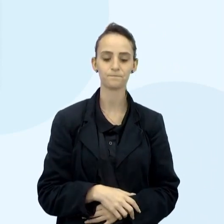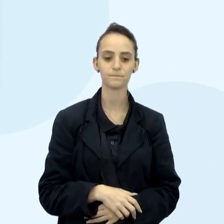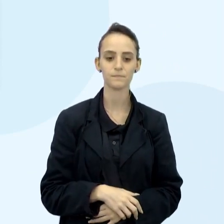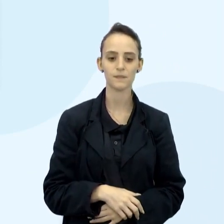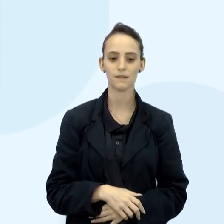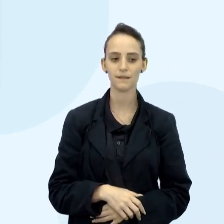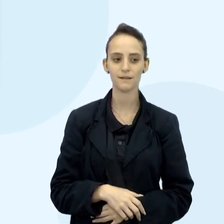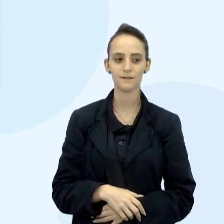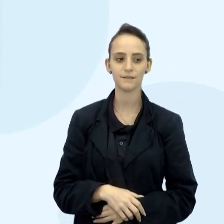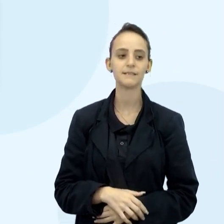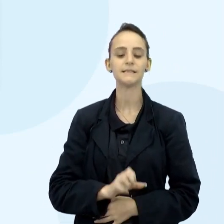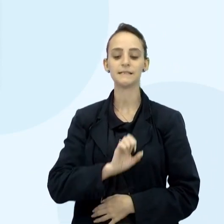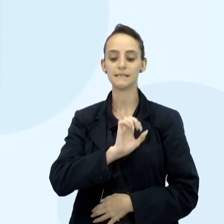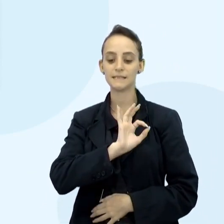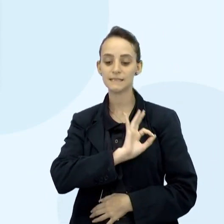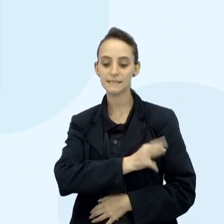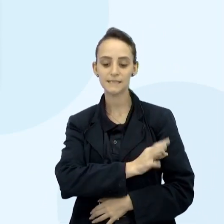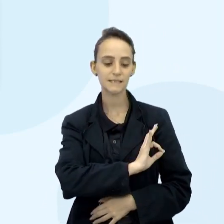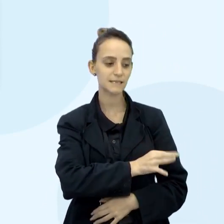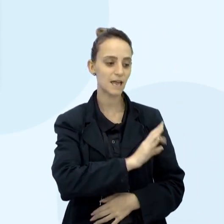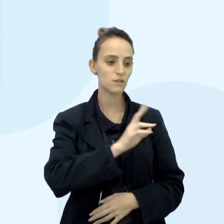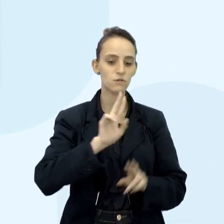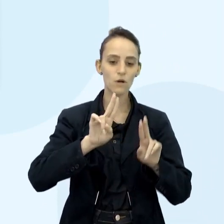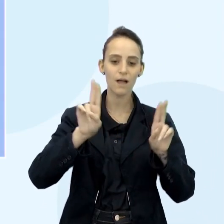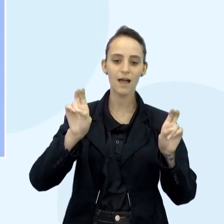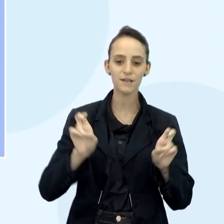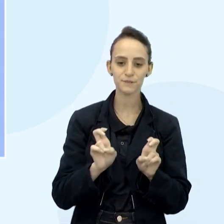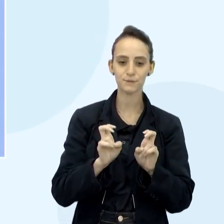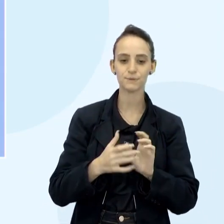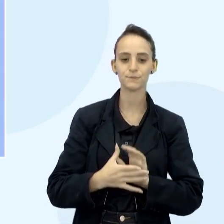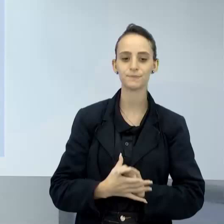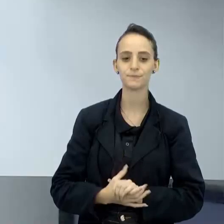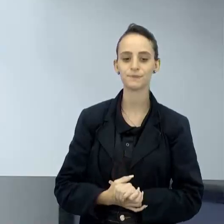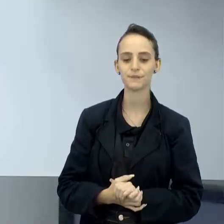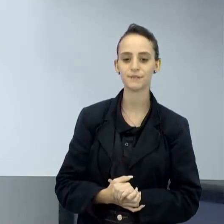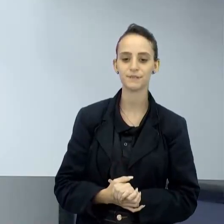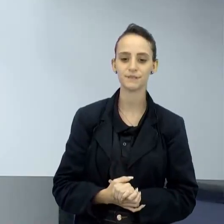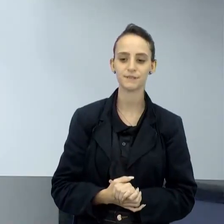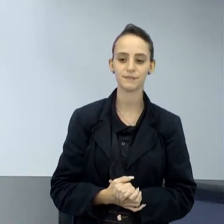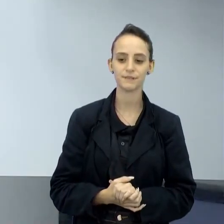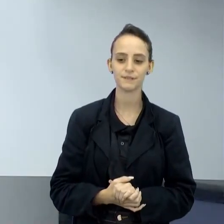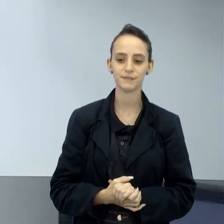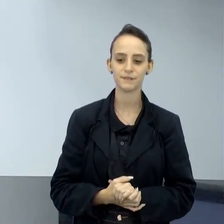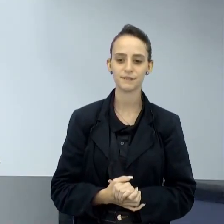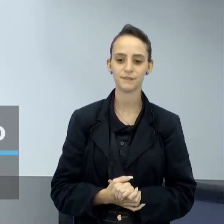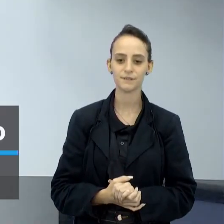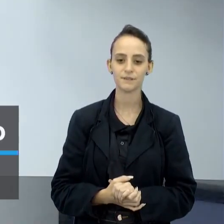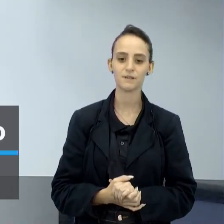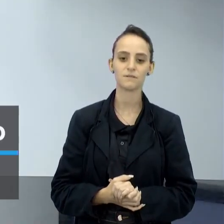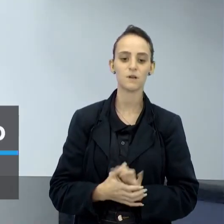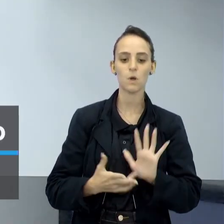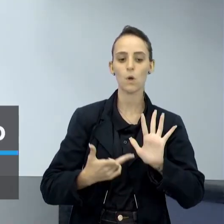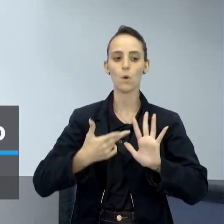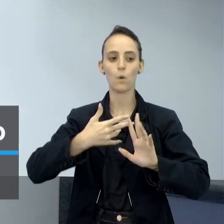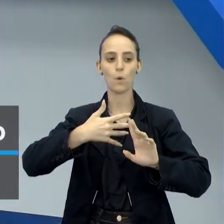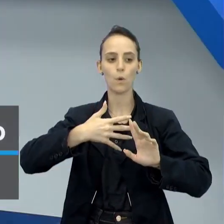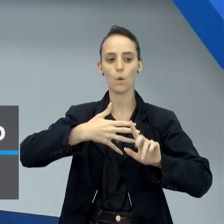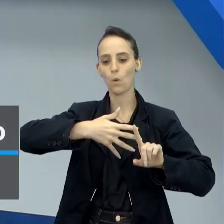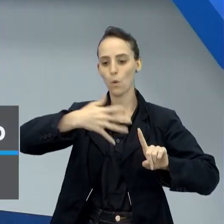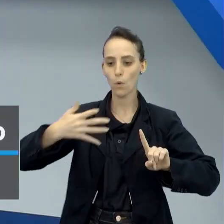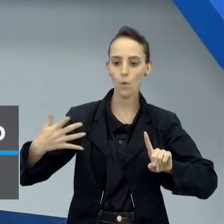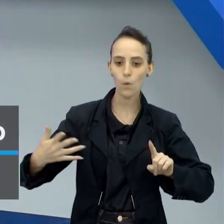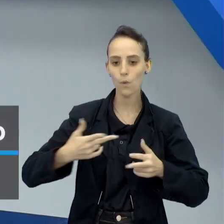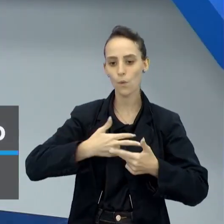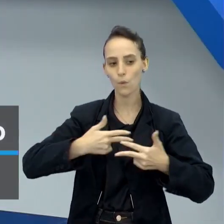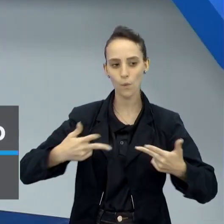São aí pautas que nos trazem ligado diretamente à diversidade,